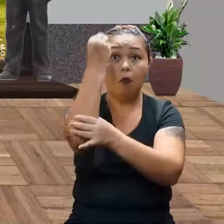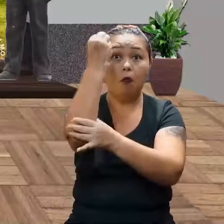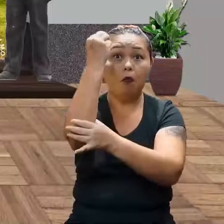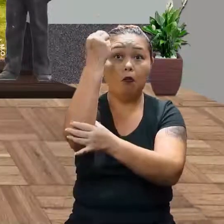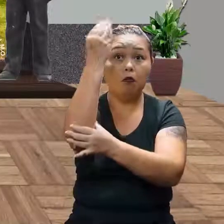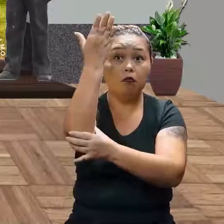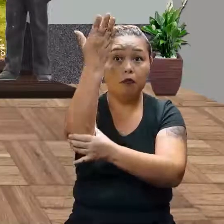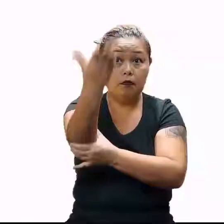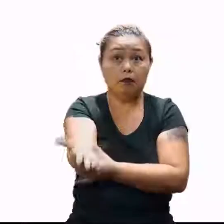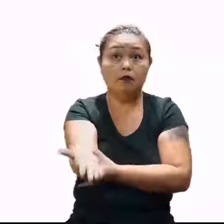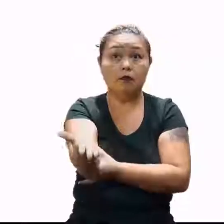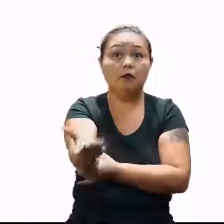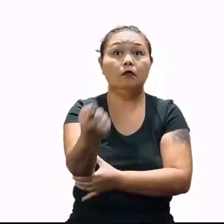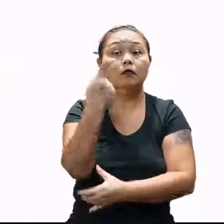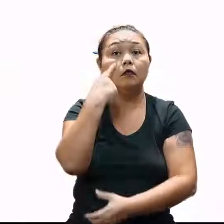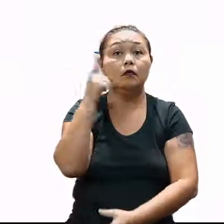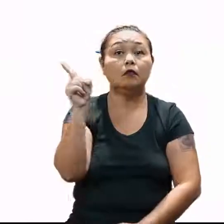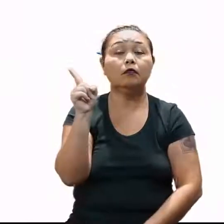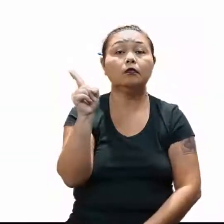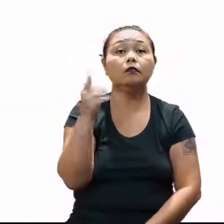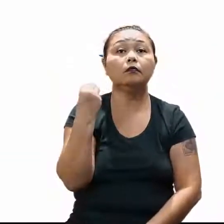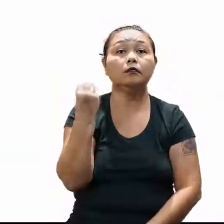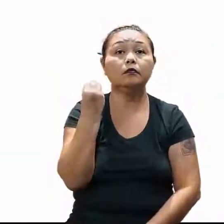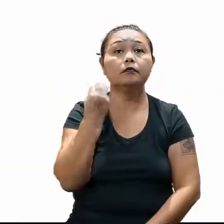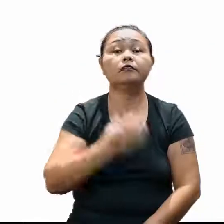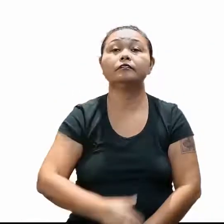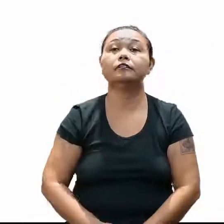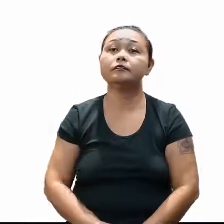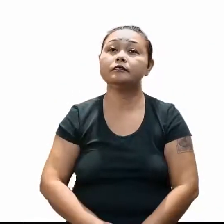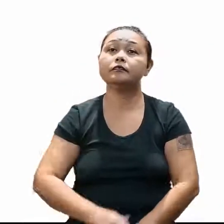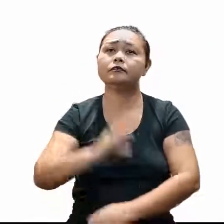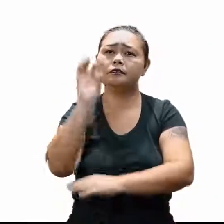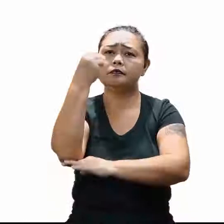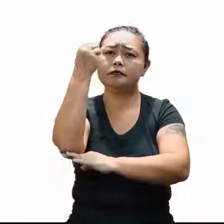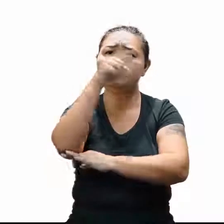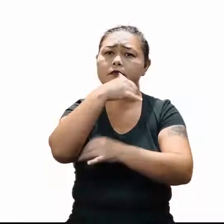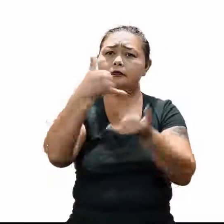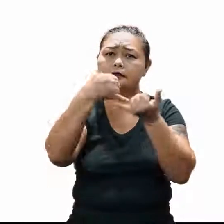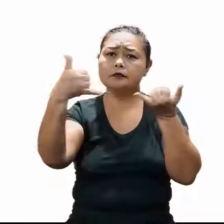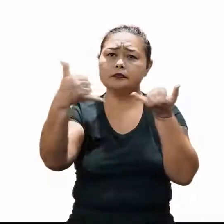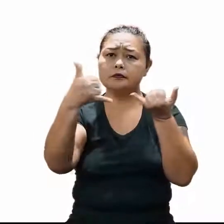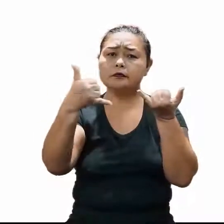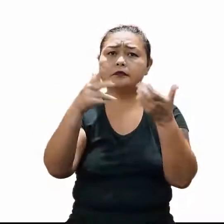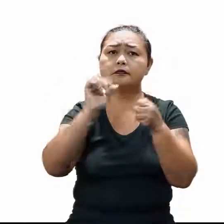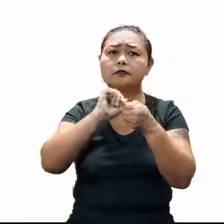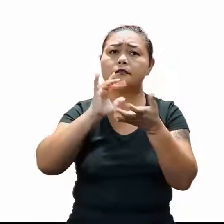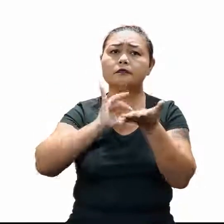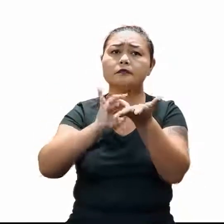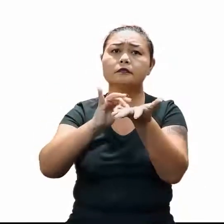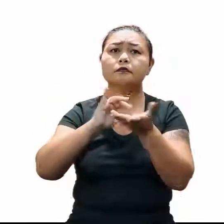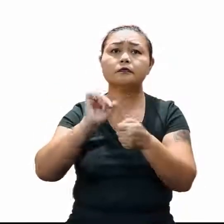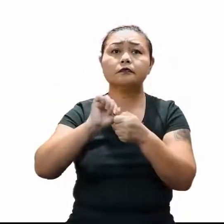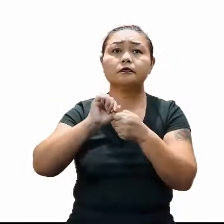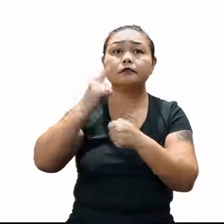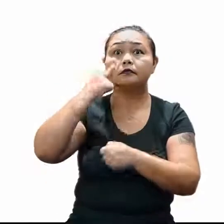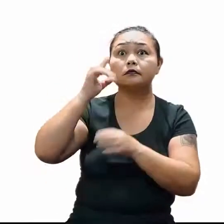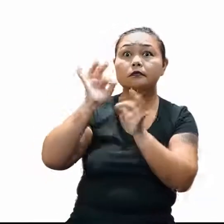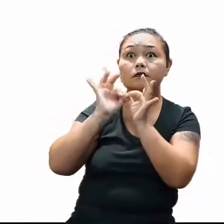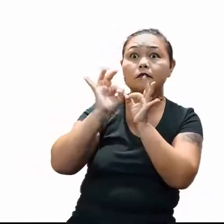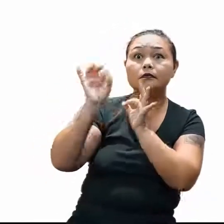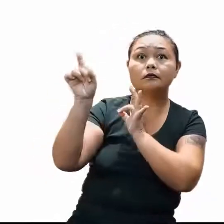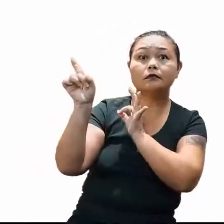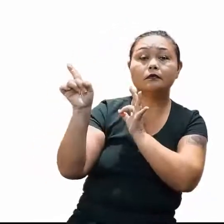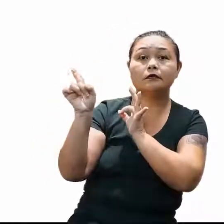Olhem na tela para vocês entenderem como foi isso. Essa destruição dessa linha telegráfica. Olha por onde ela ligava